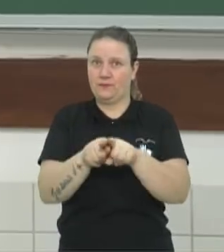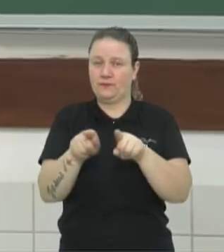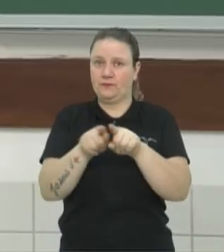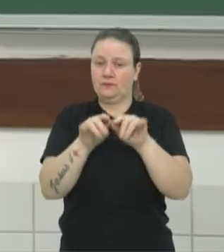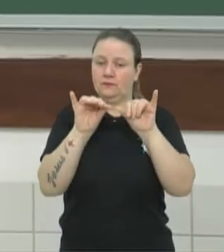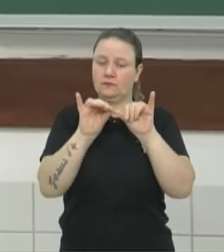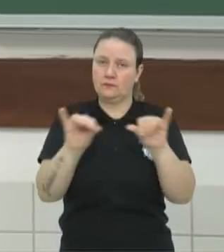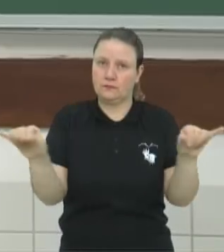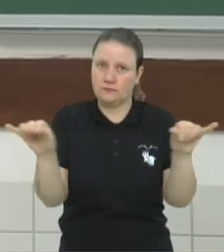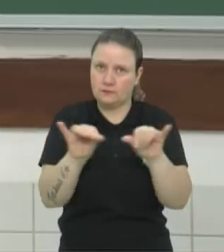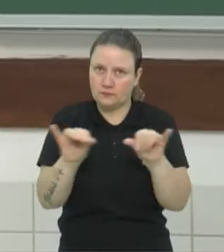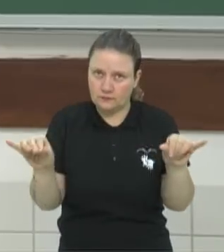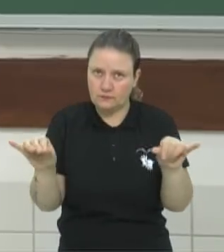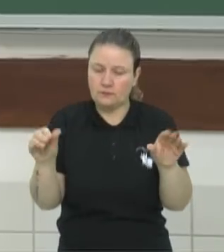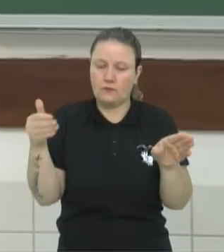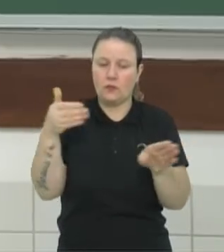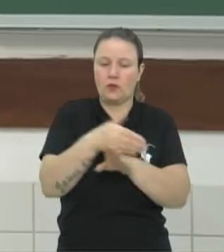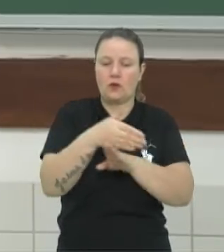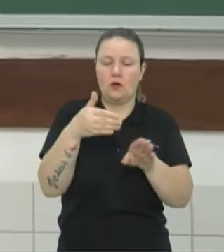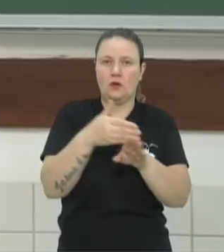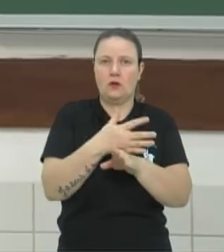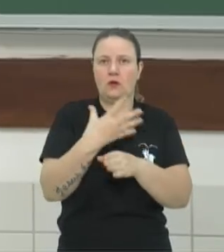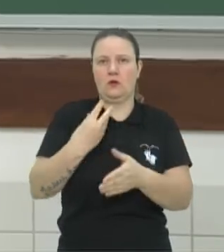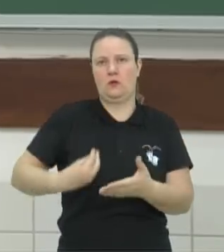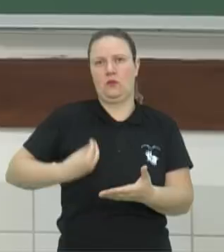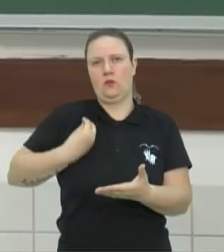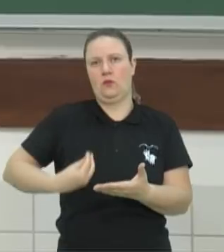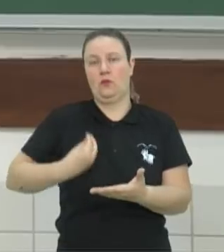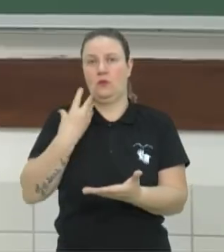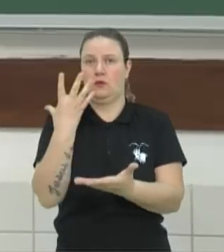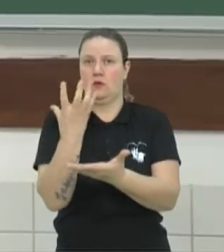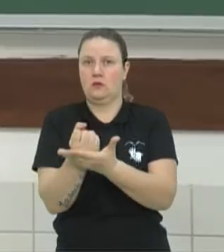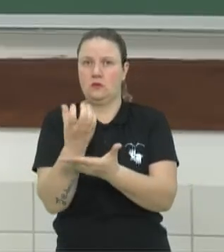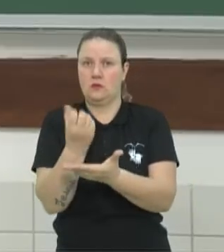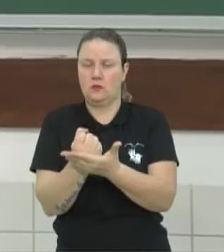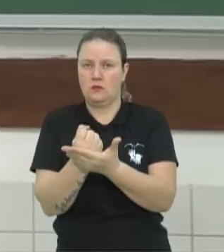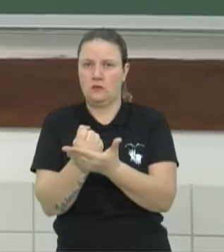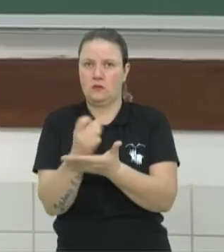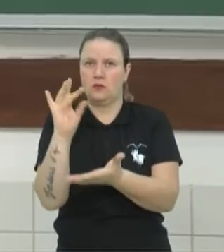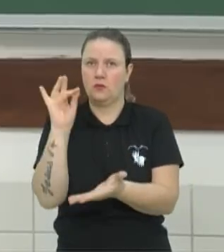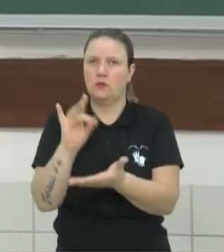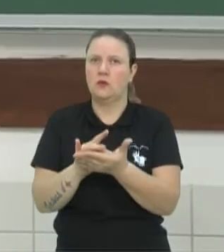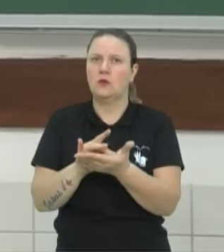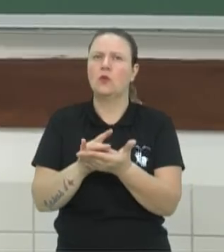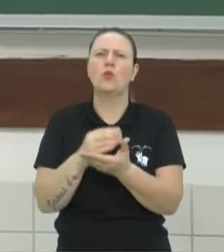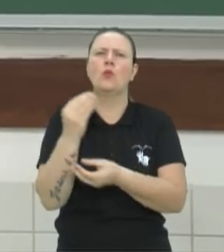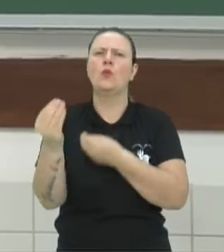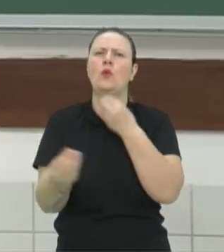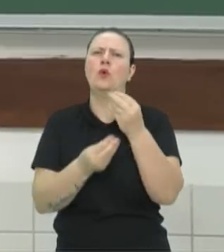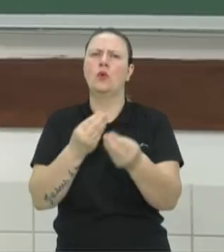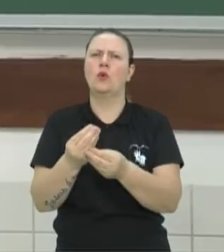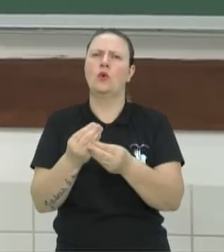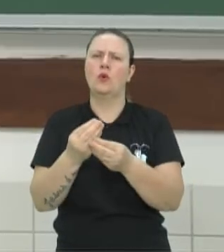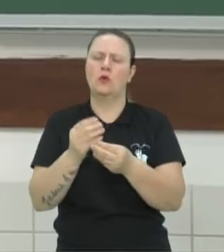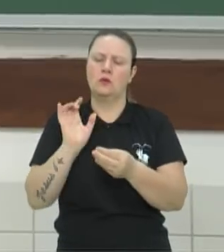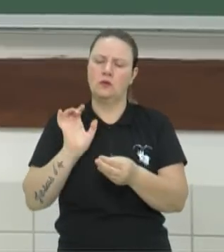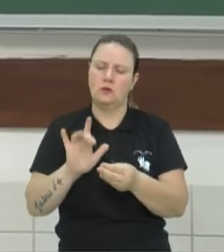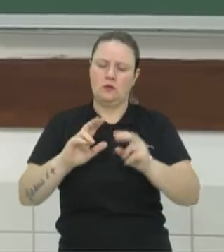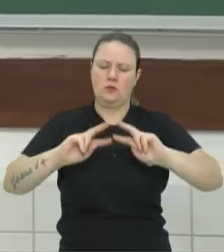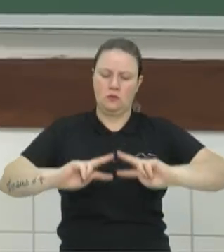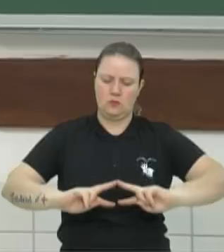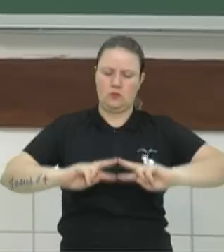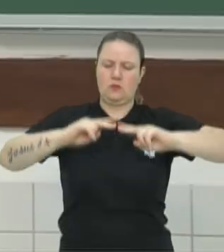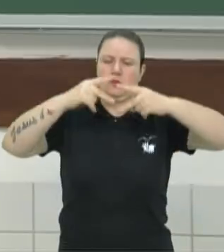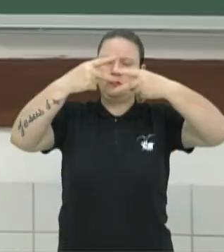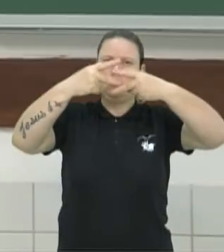O registro da frequência no Classroom agora é feito por meio do clique lá no link do